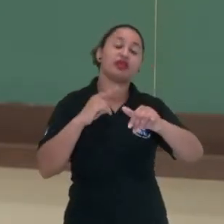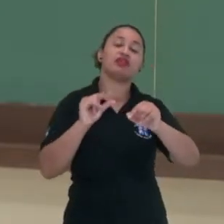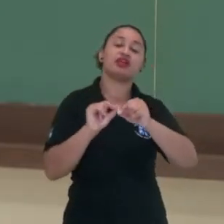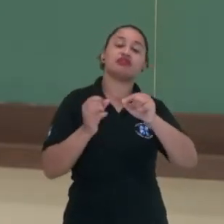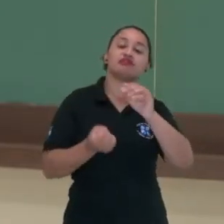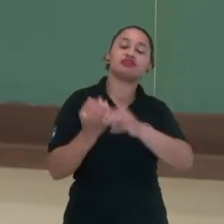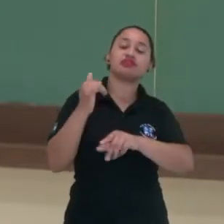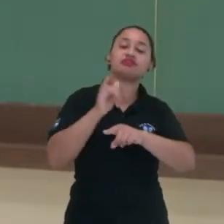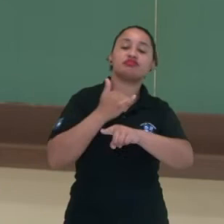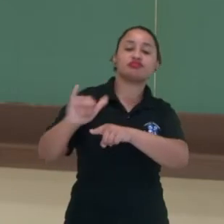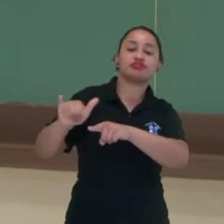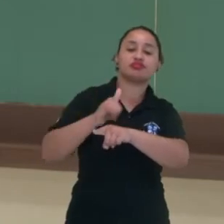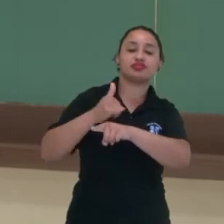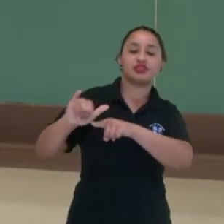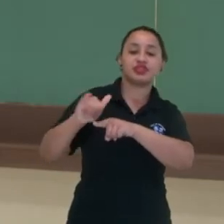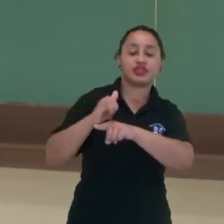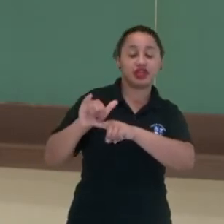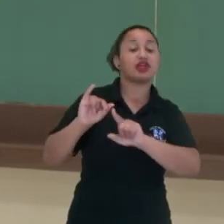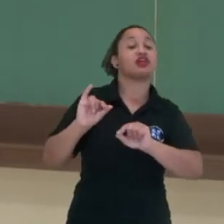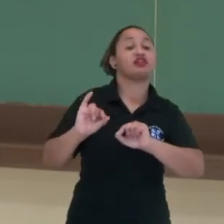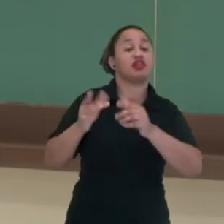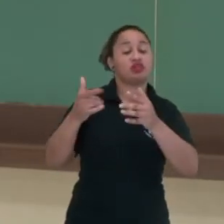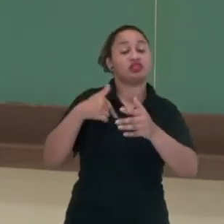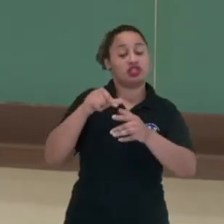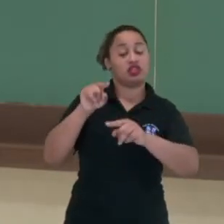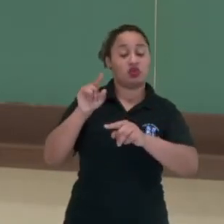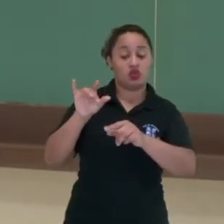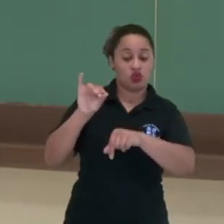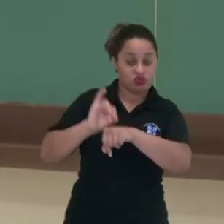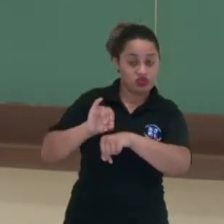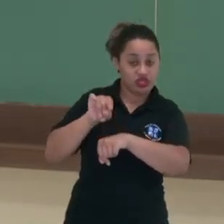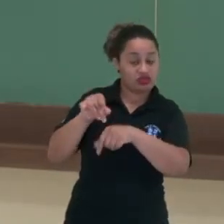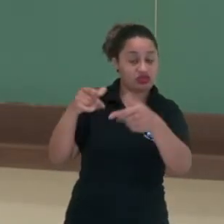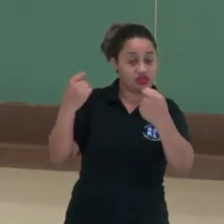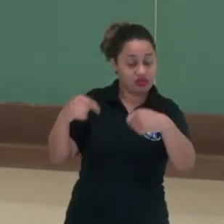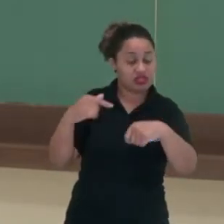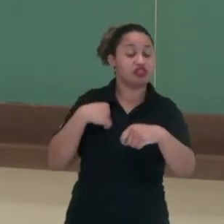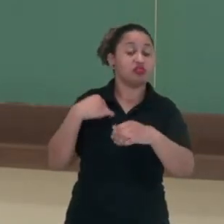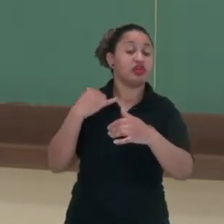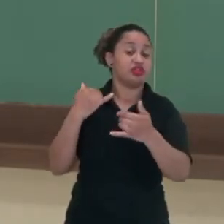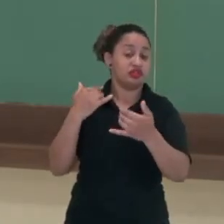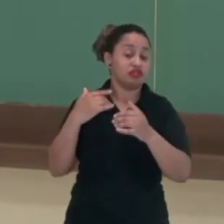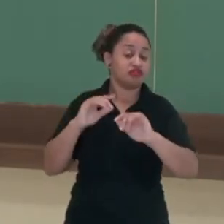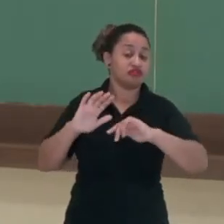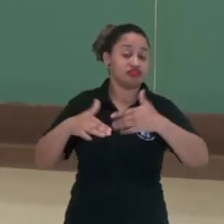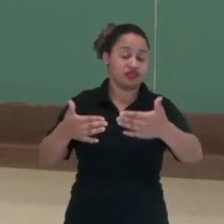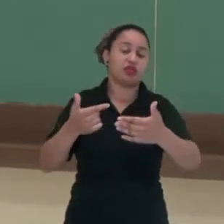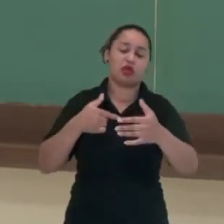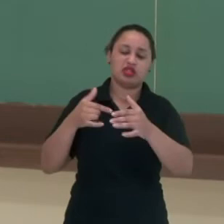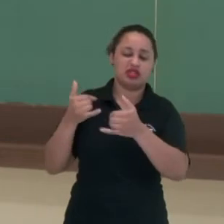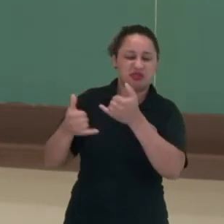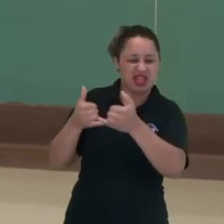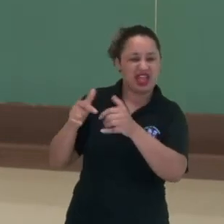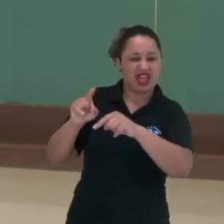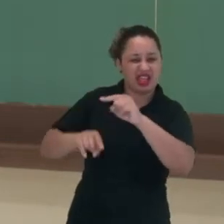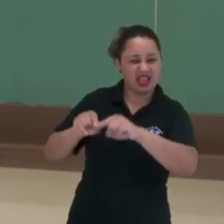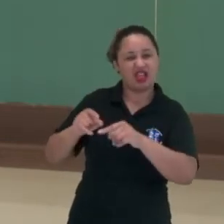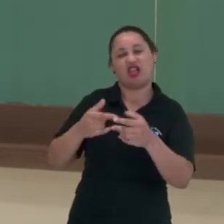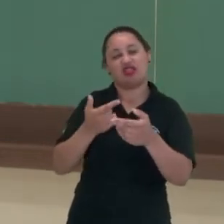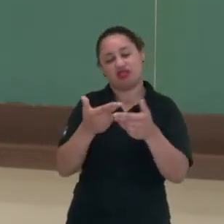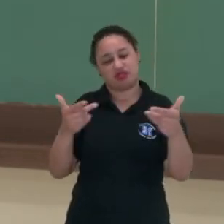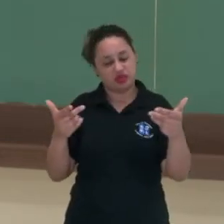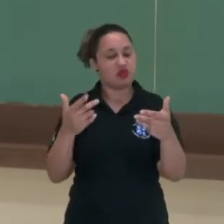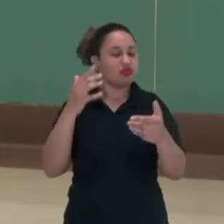corrente elétrica que vai fazer o objeto que eu preciso funcionar. Pode ser um brinquedo, pode ser um aparelho de som, né? Então,